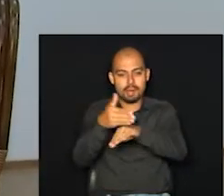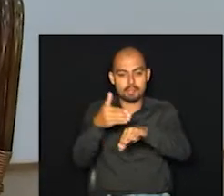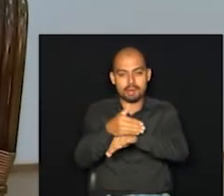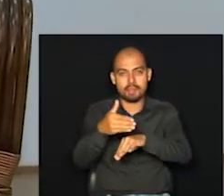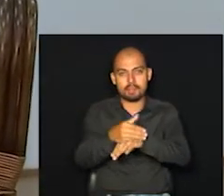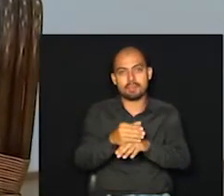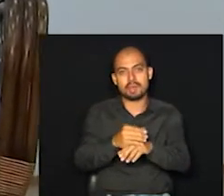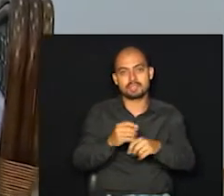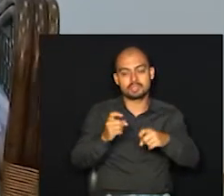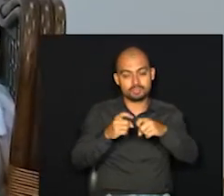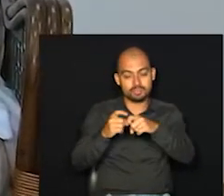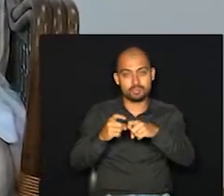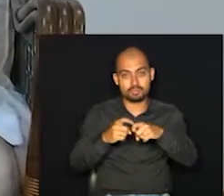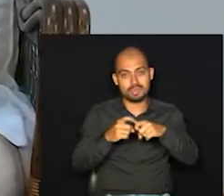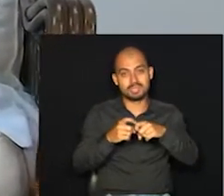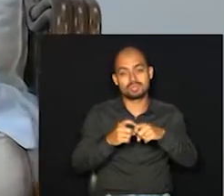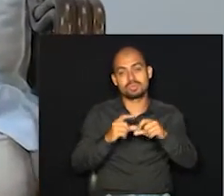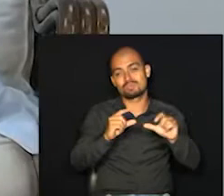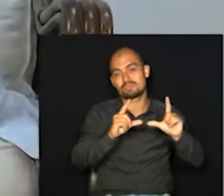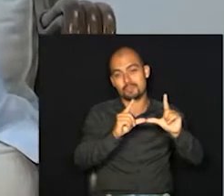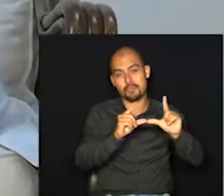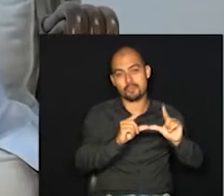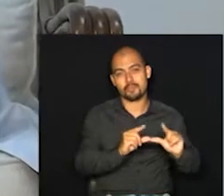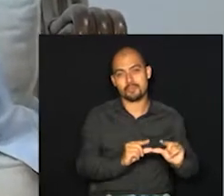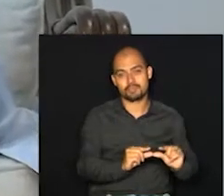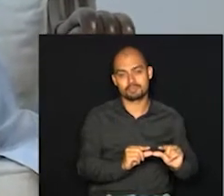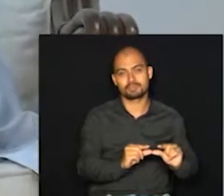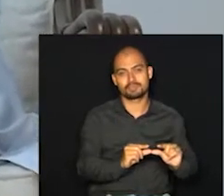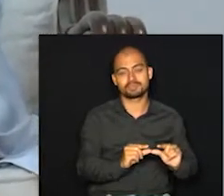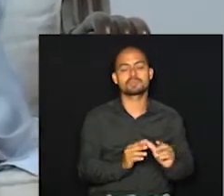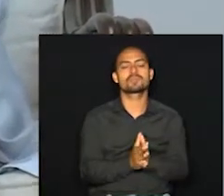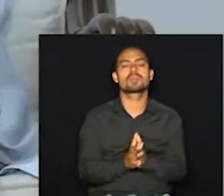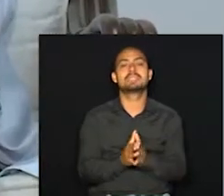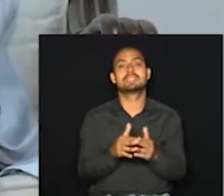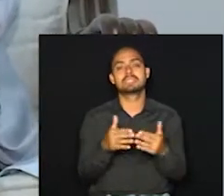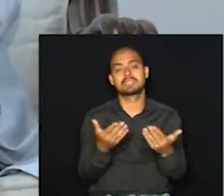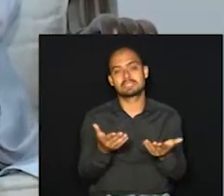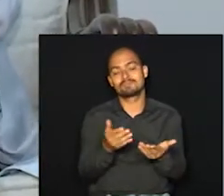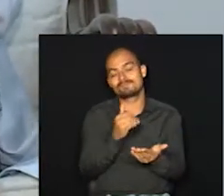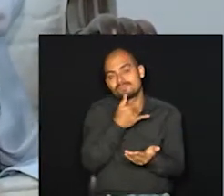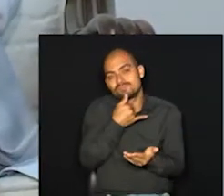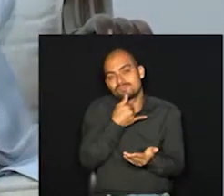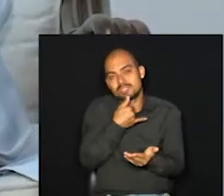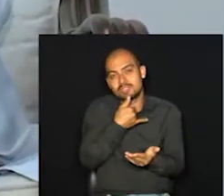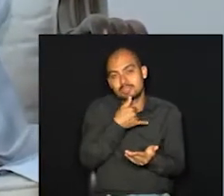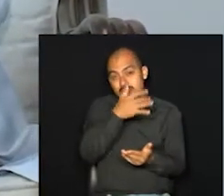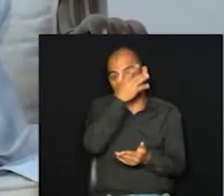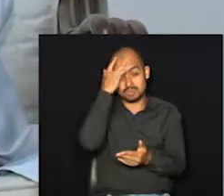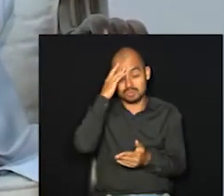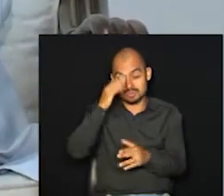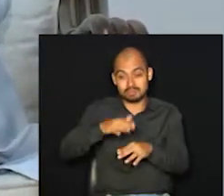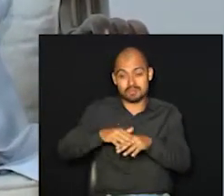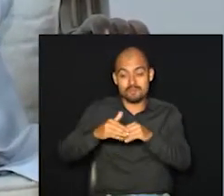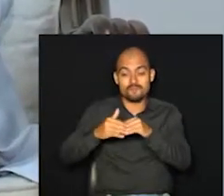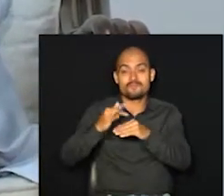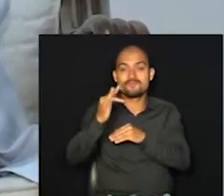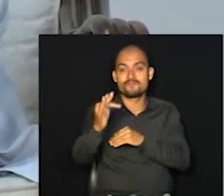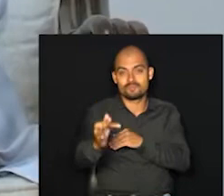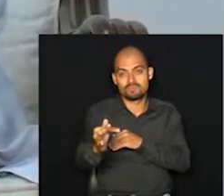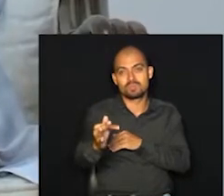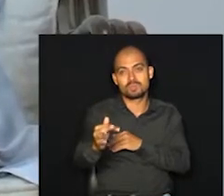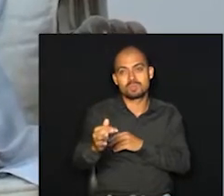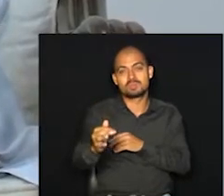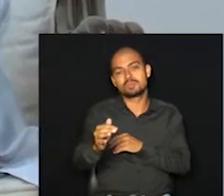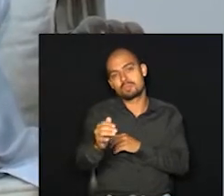tem diminuído com a pandemia. E isso, infelizmente, vai impactar mais para frente